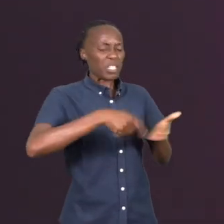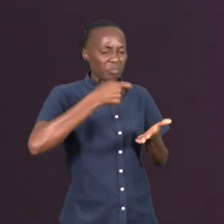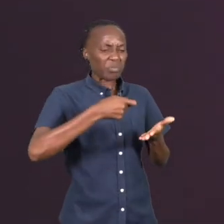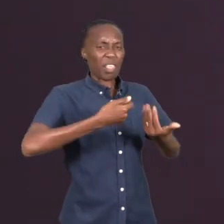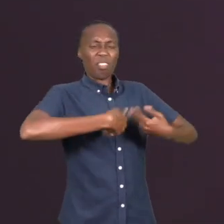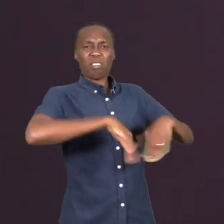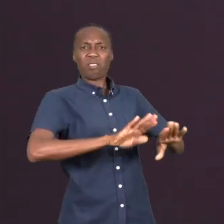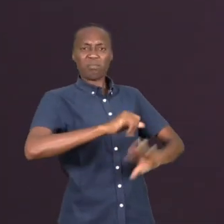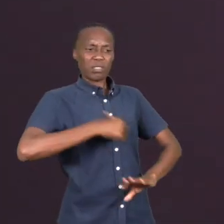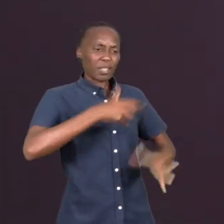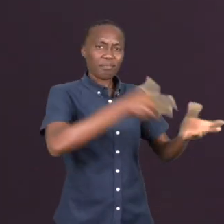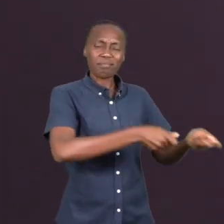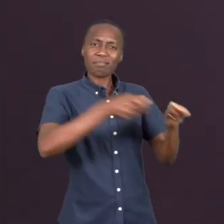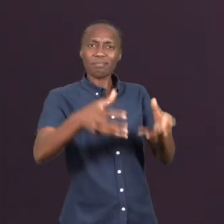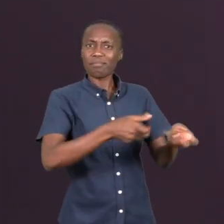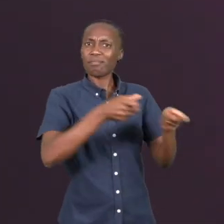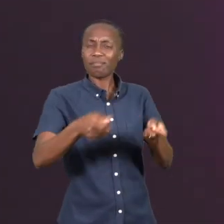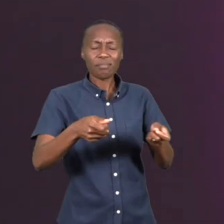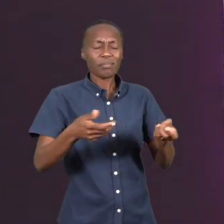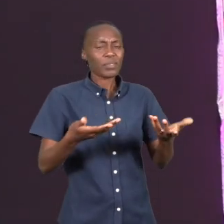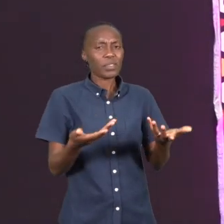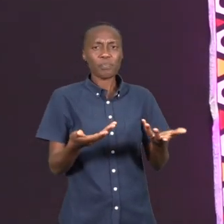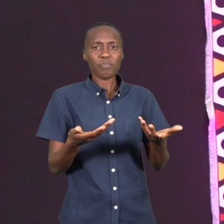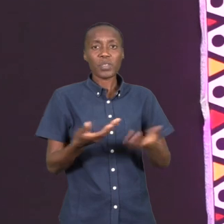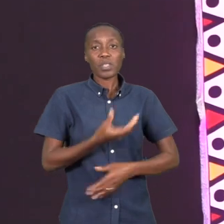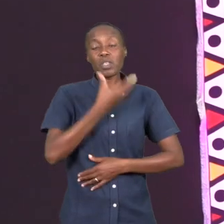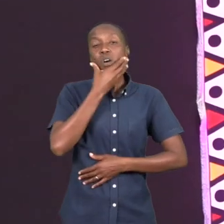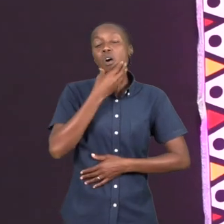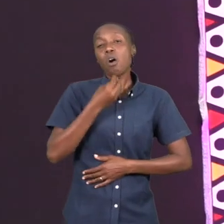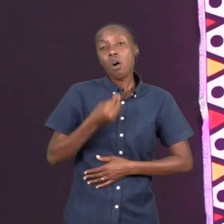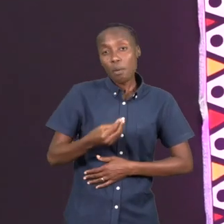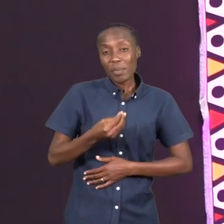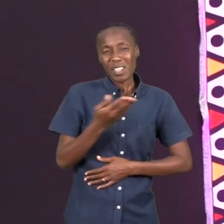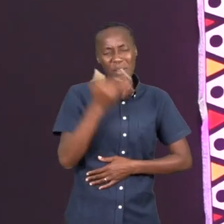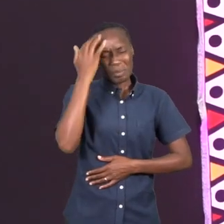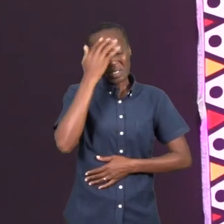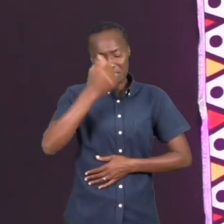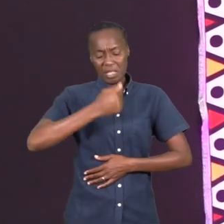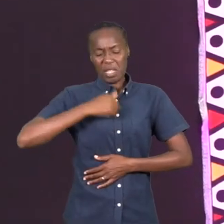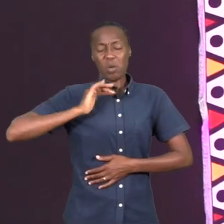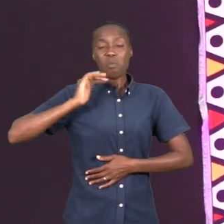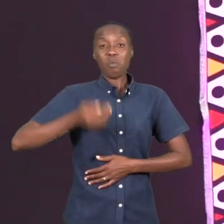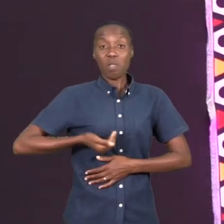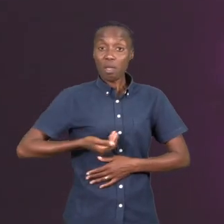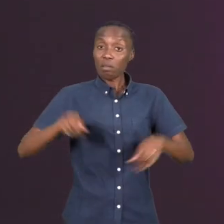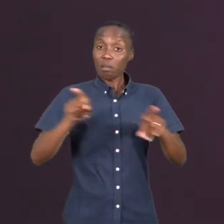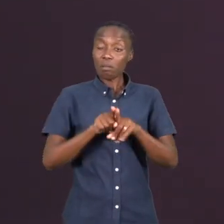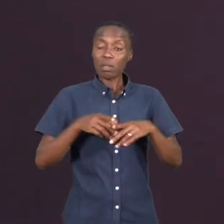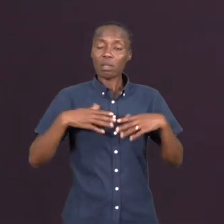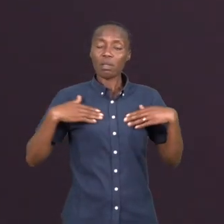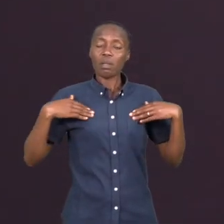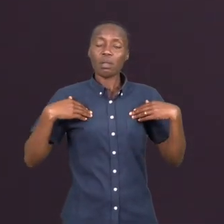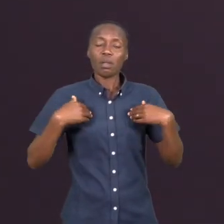É pedir demais que os homens compreendam que ser mulher não nos isenta da fadiga, do cansaço e da